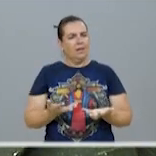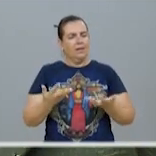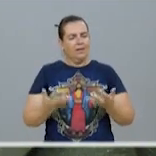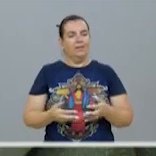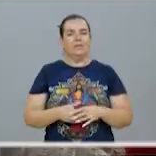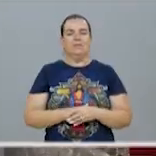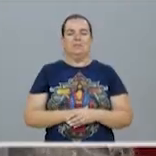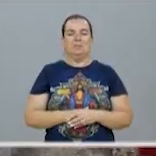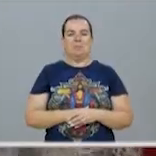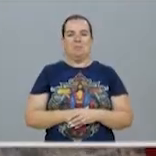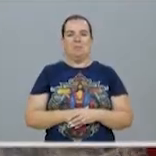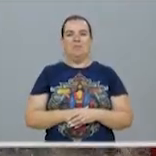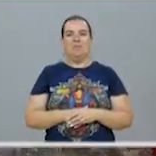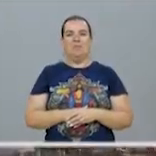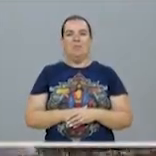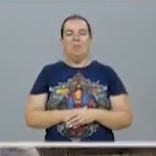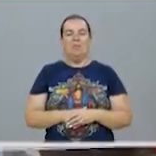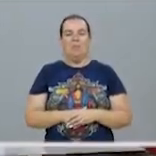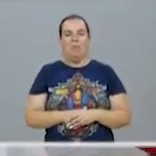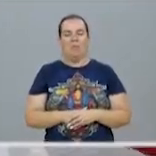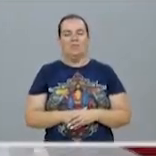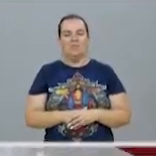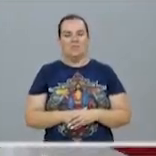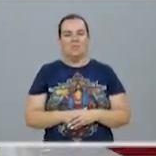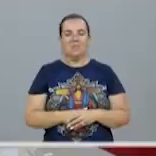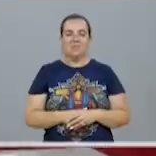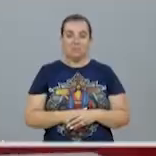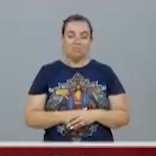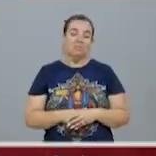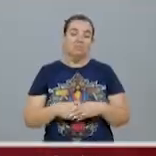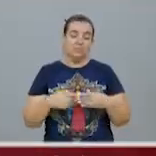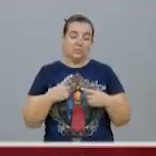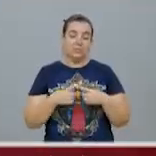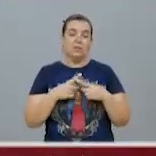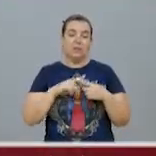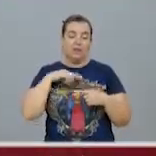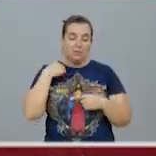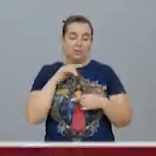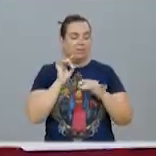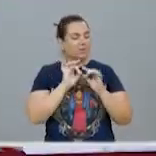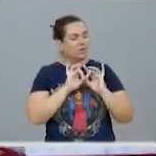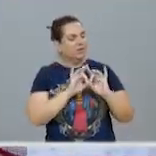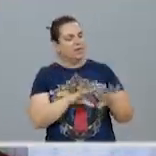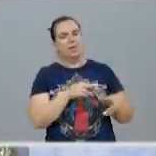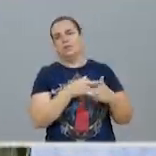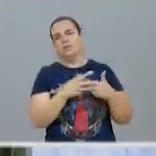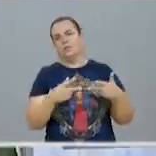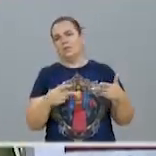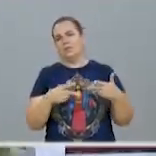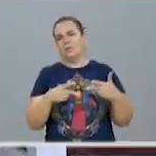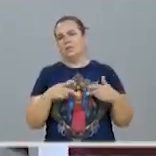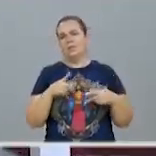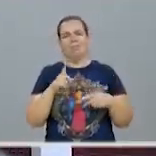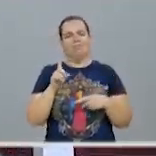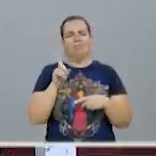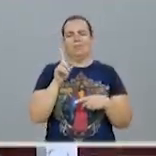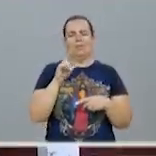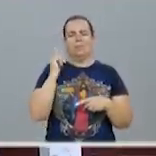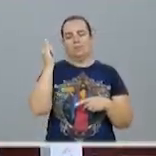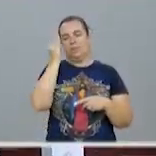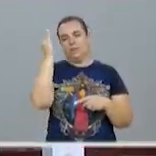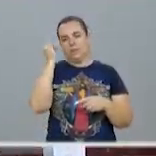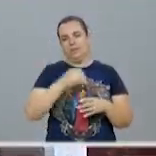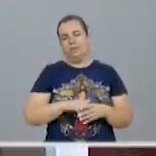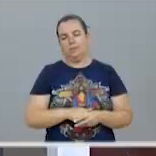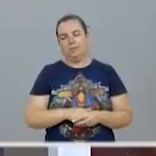tanto que o processo é desapego, o processo é viver no Espírito,